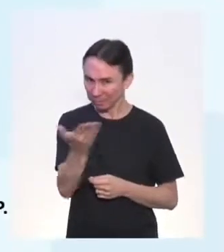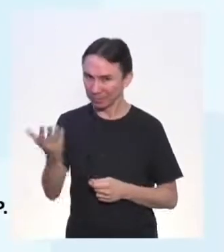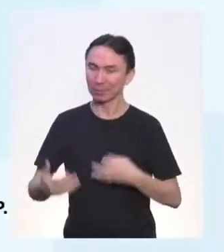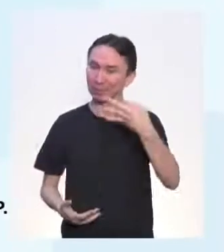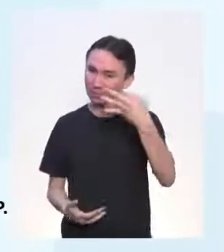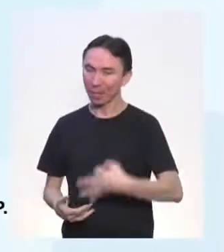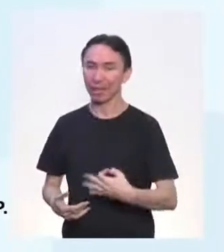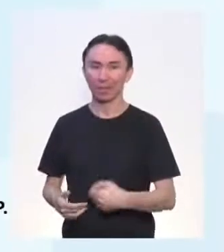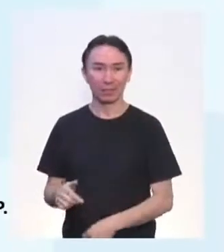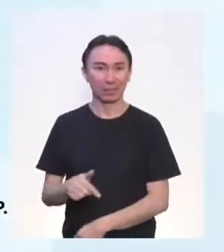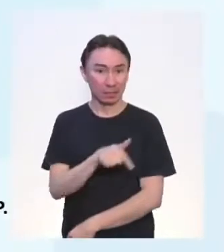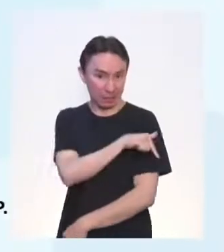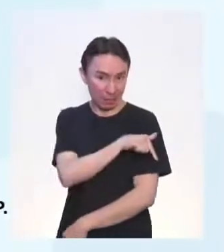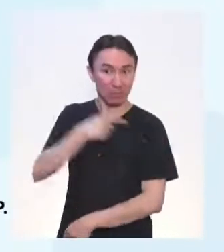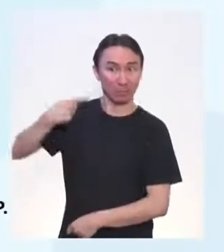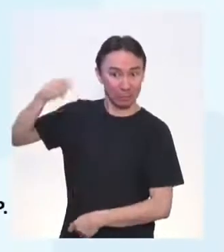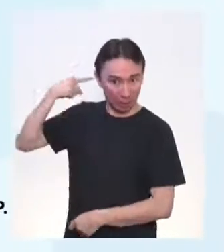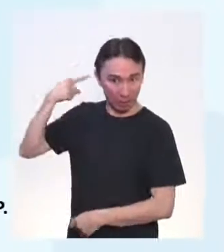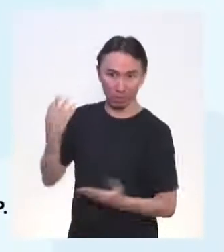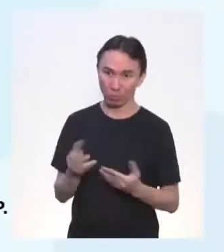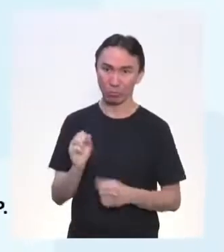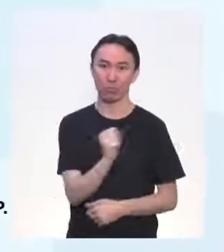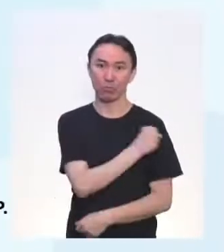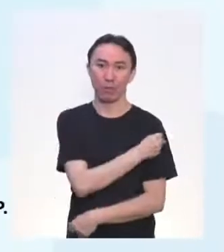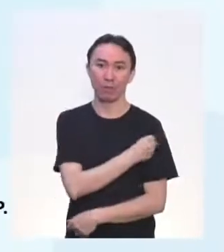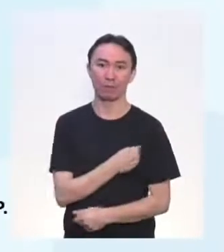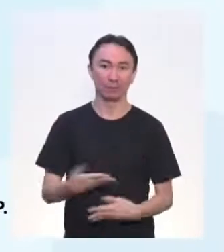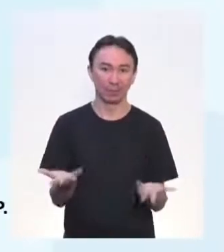7º do ano passado. Vamos lá?